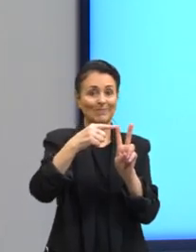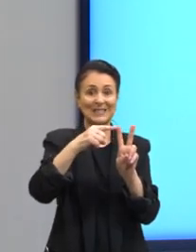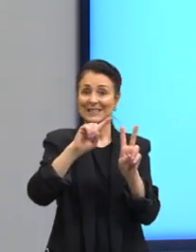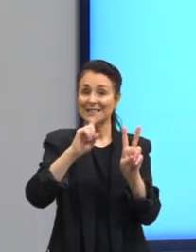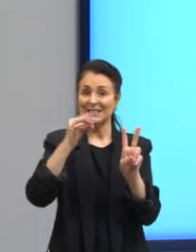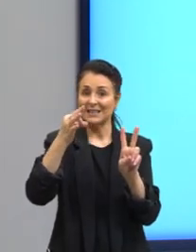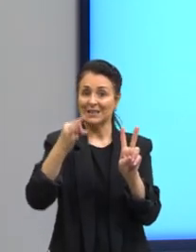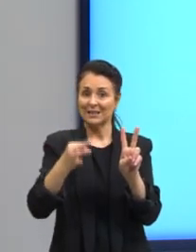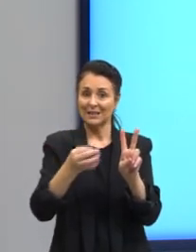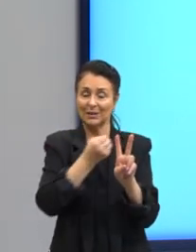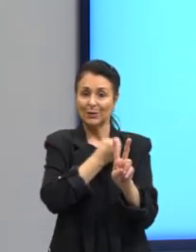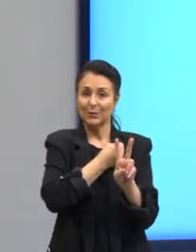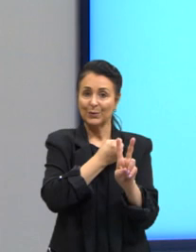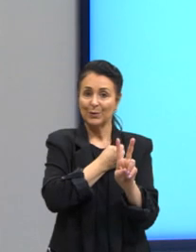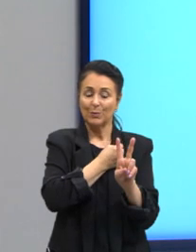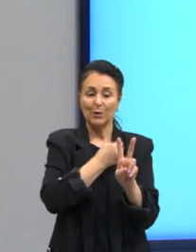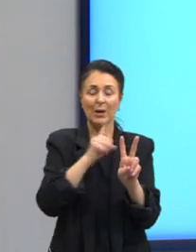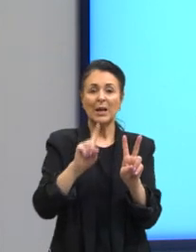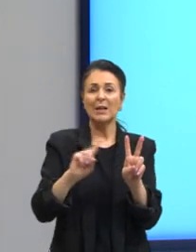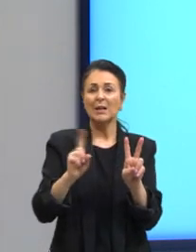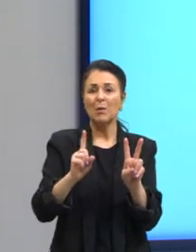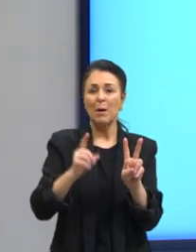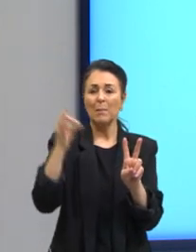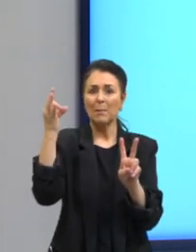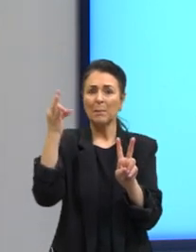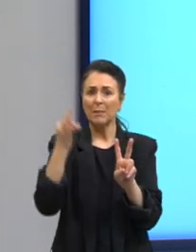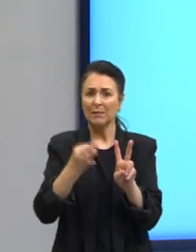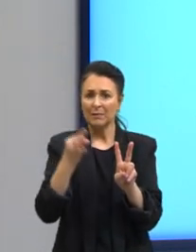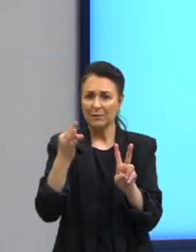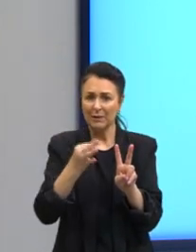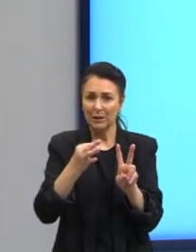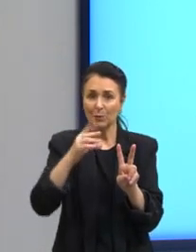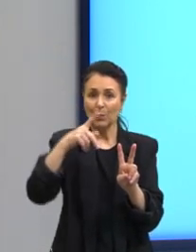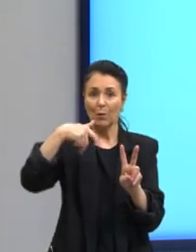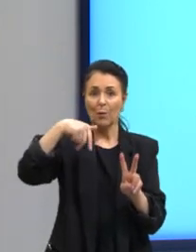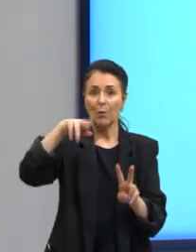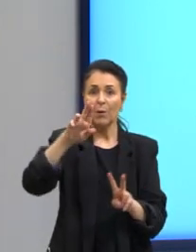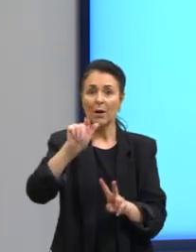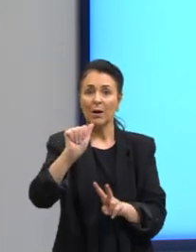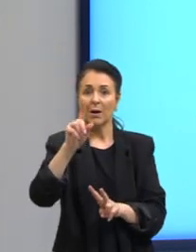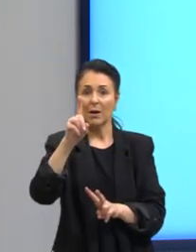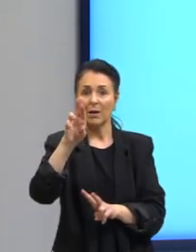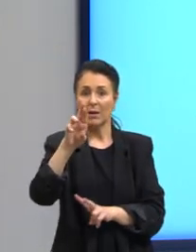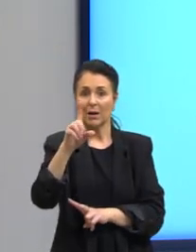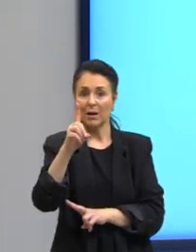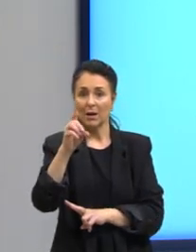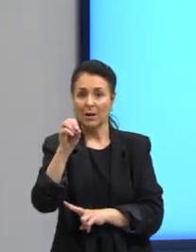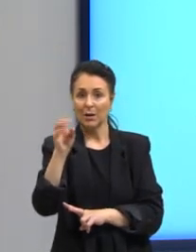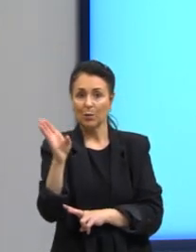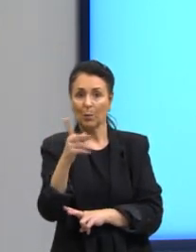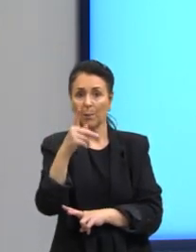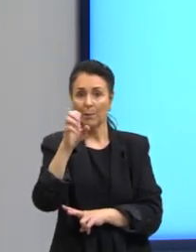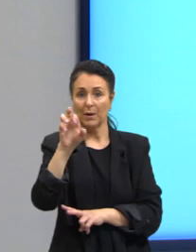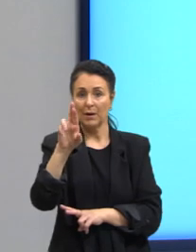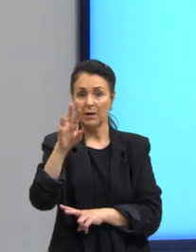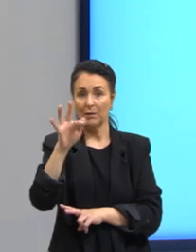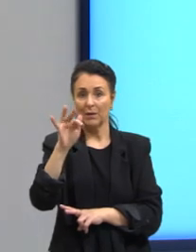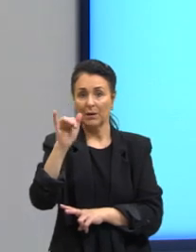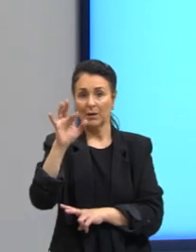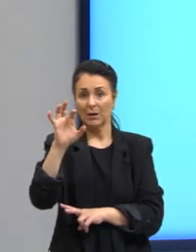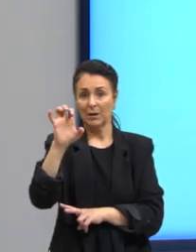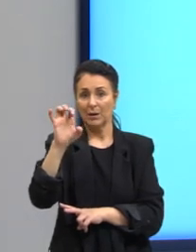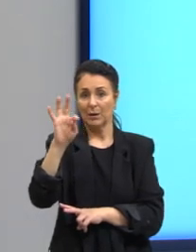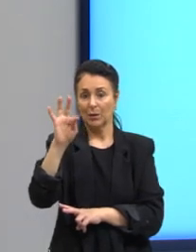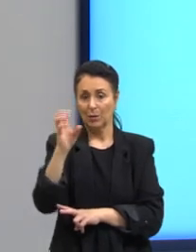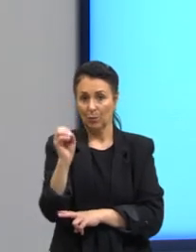quando o número não é um quadrado perfeito é conhecido como raiz não exata vende alguns exemplos